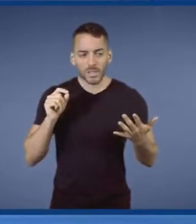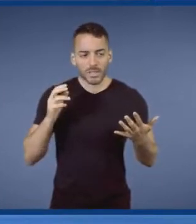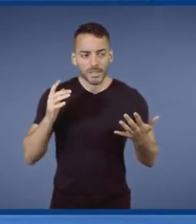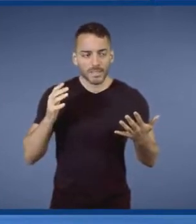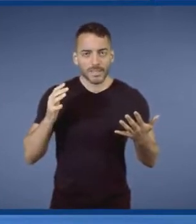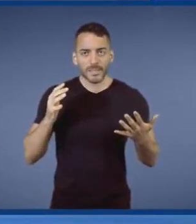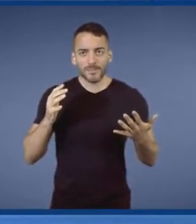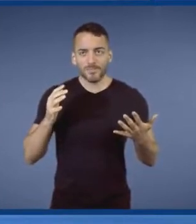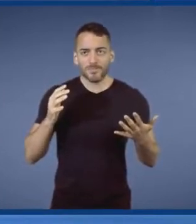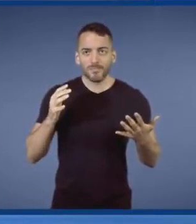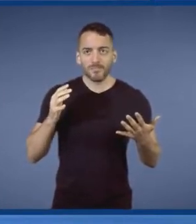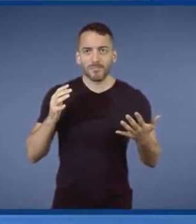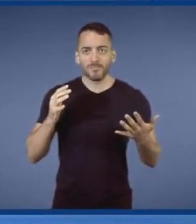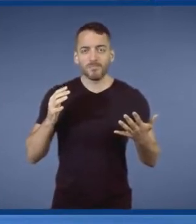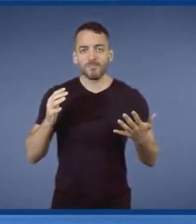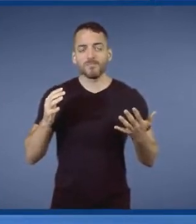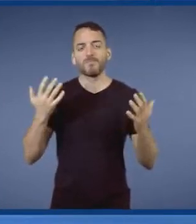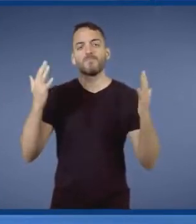Obrigado.